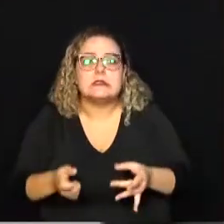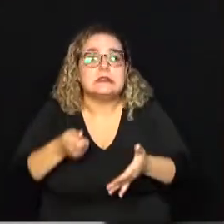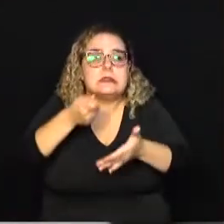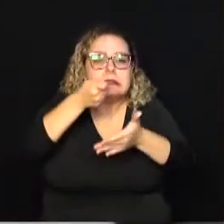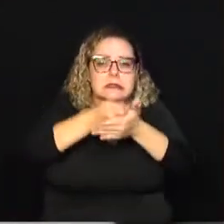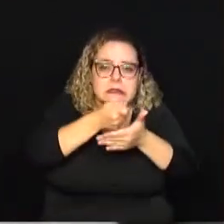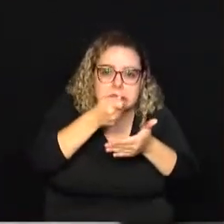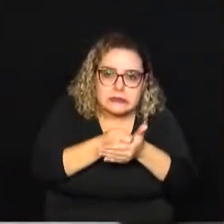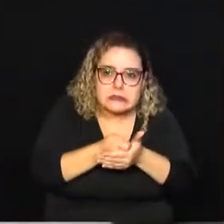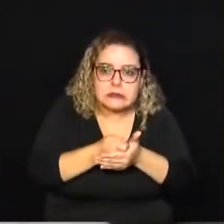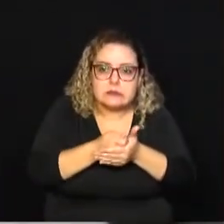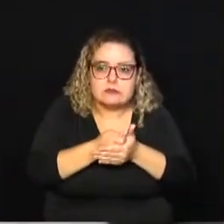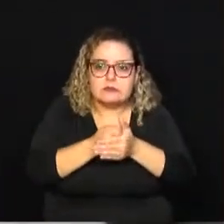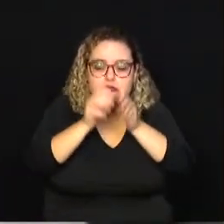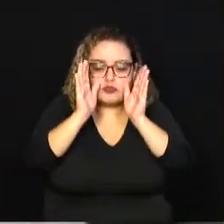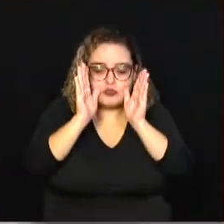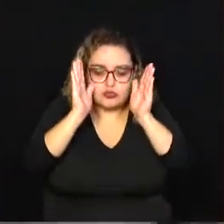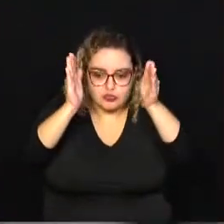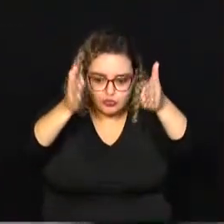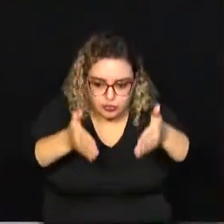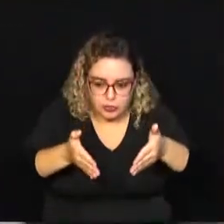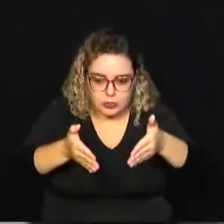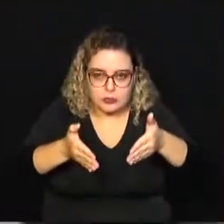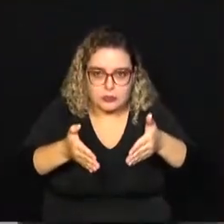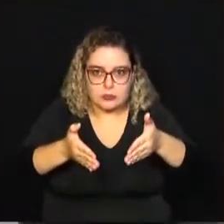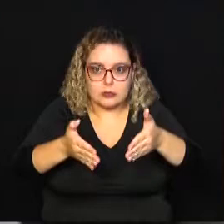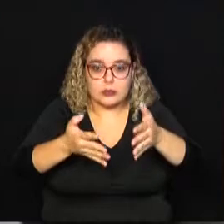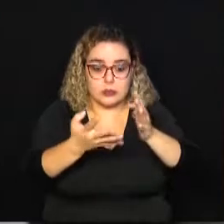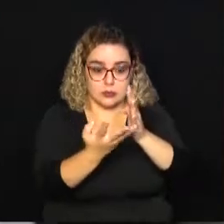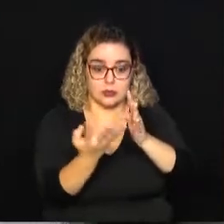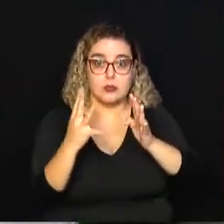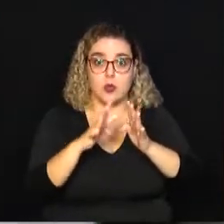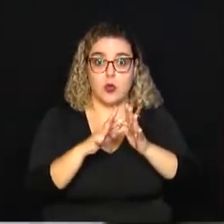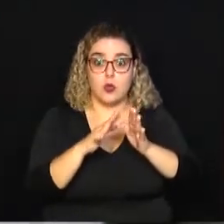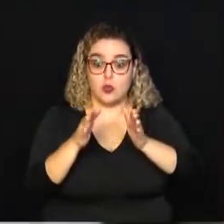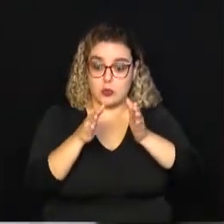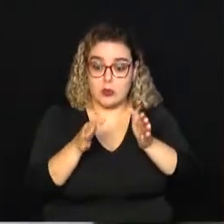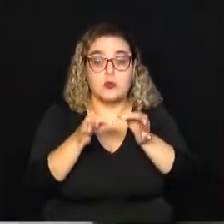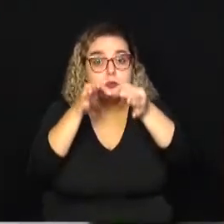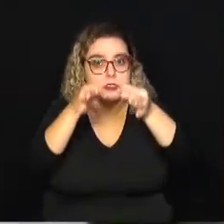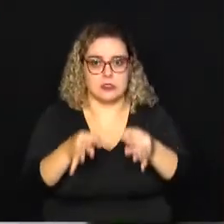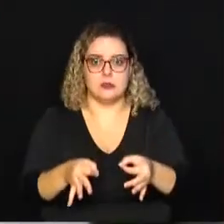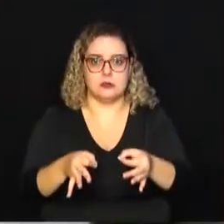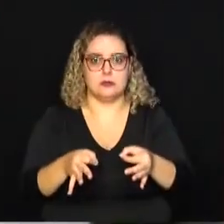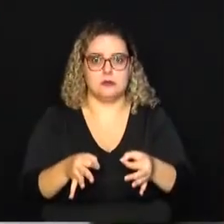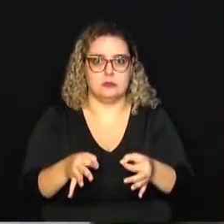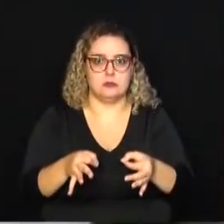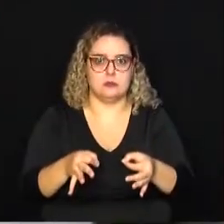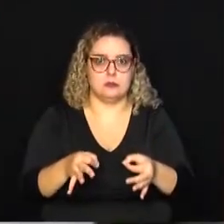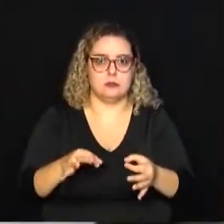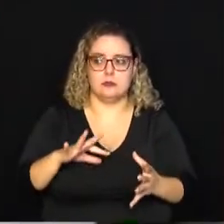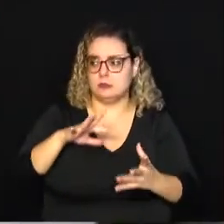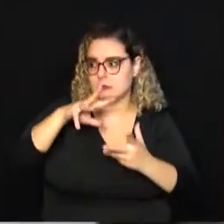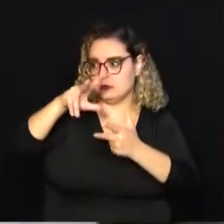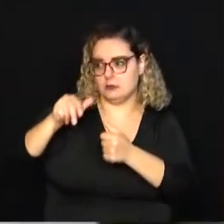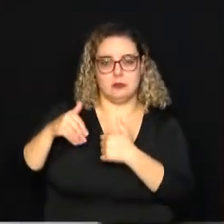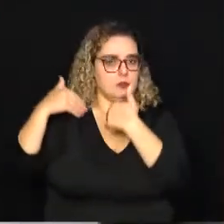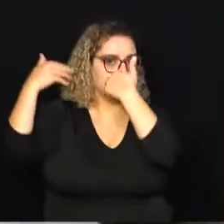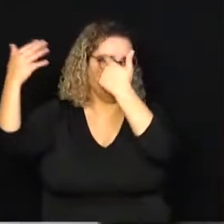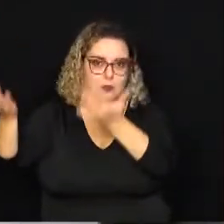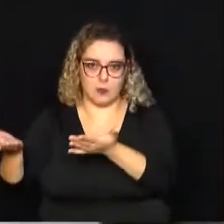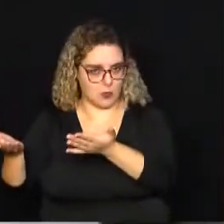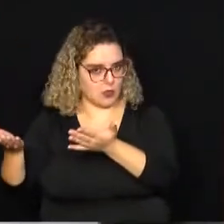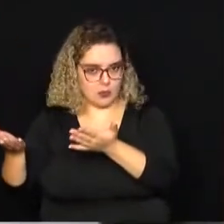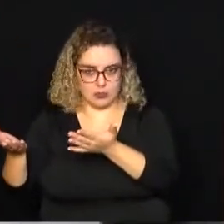punição, das medidas de isolamento no tempo certo. Nenhum lugar do mundo instituiu medidas de isolamento